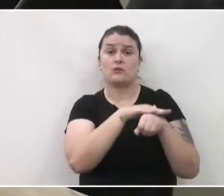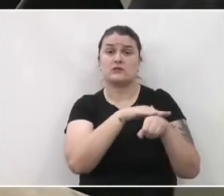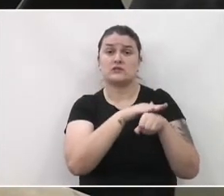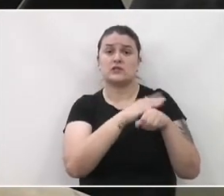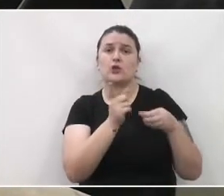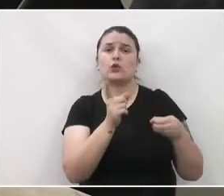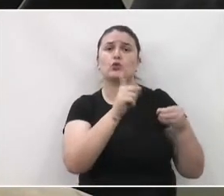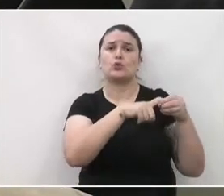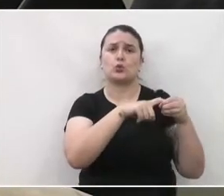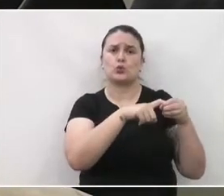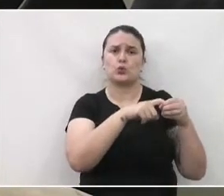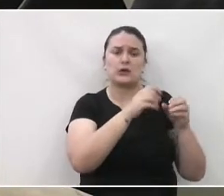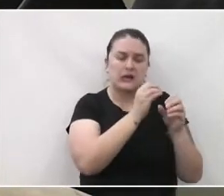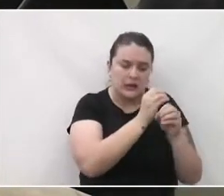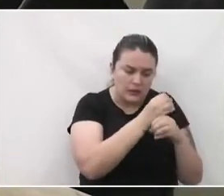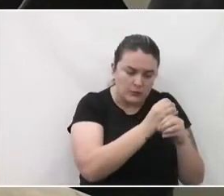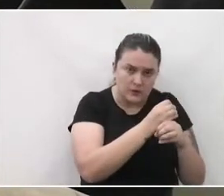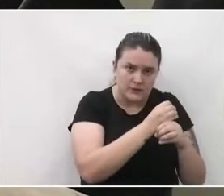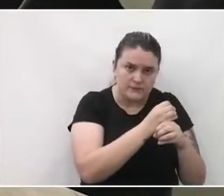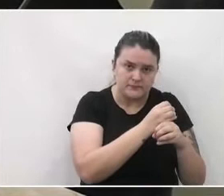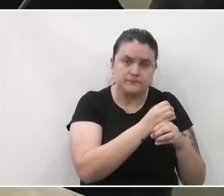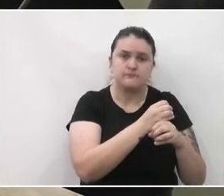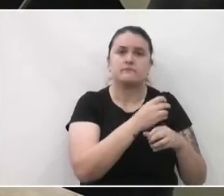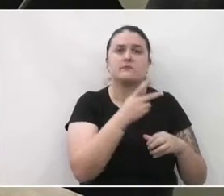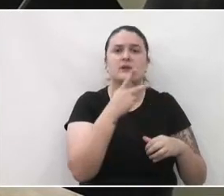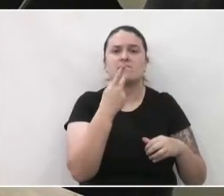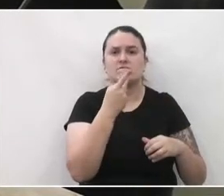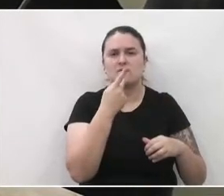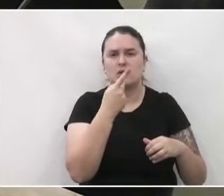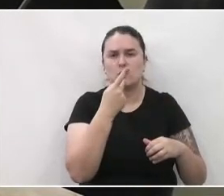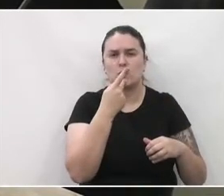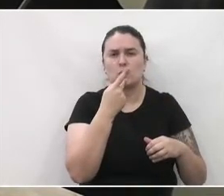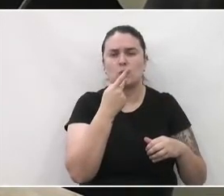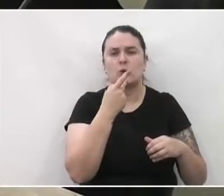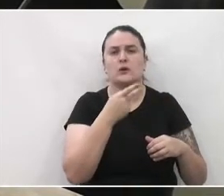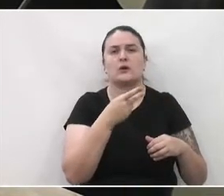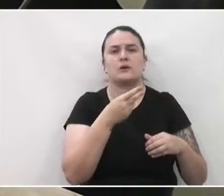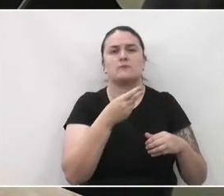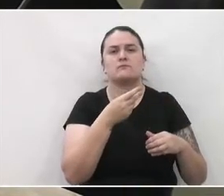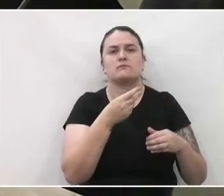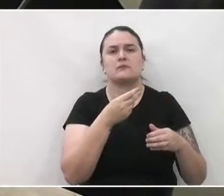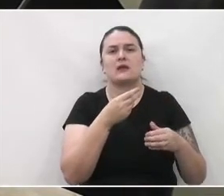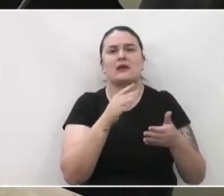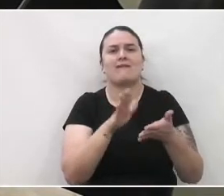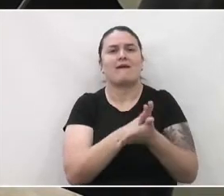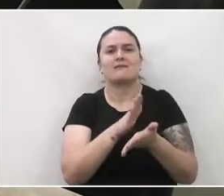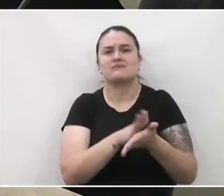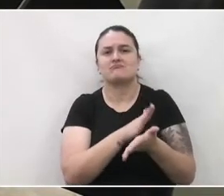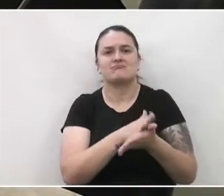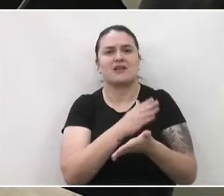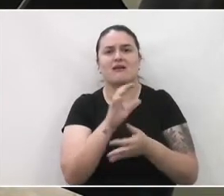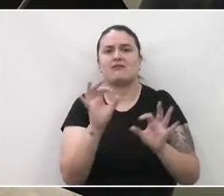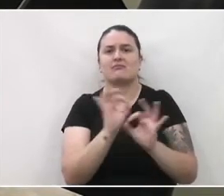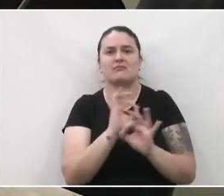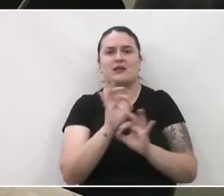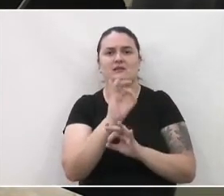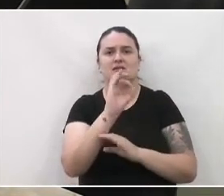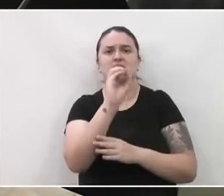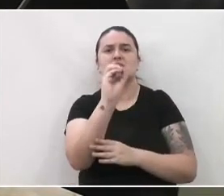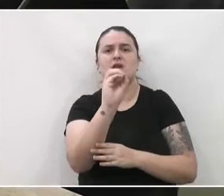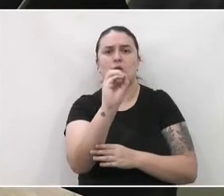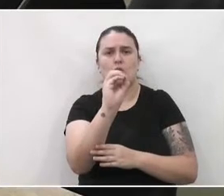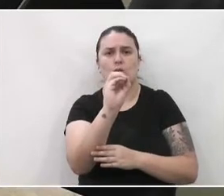laboratório. Ele ofereceu os medicamentos custo zero. Já estava fornecendo já na gestão